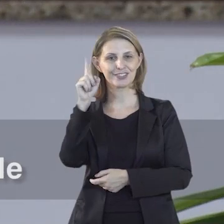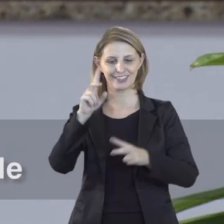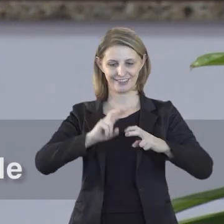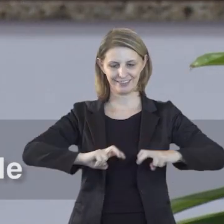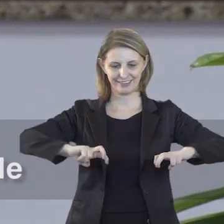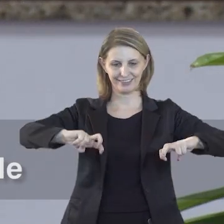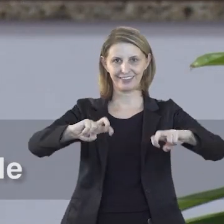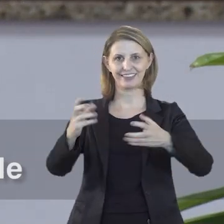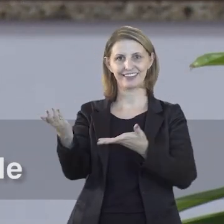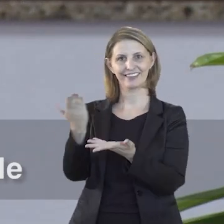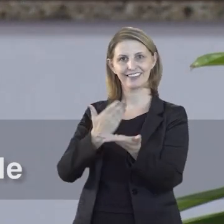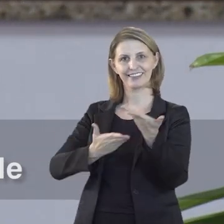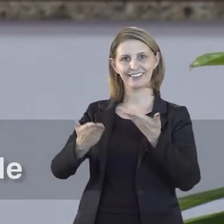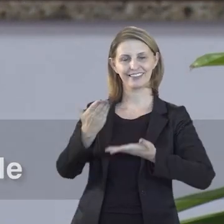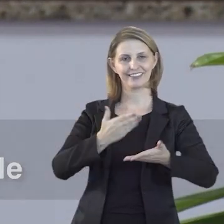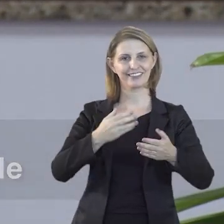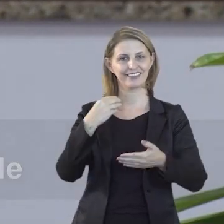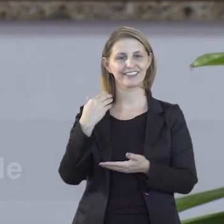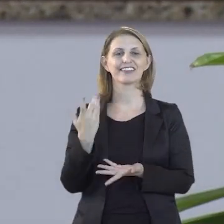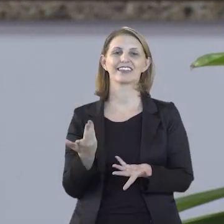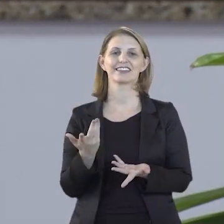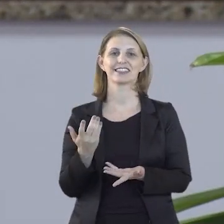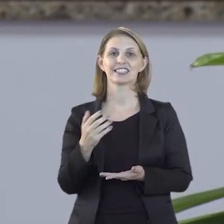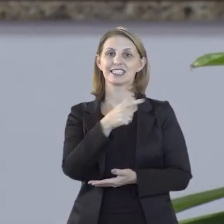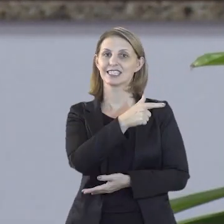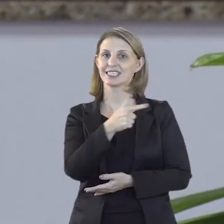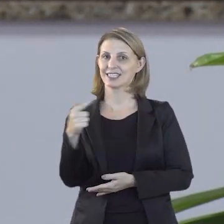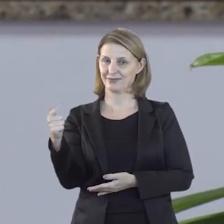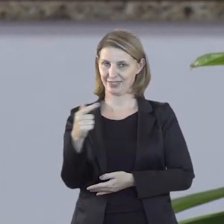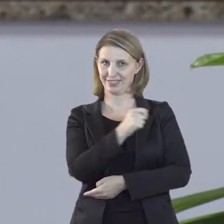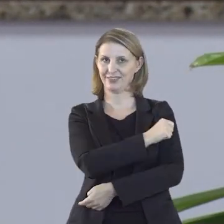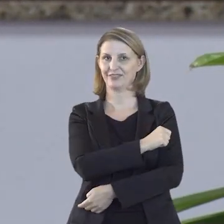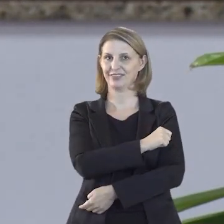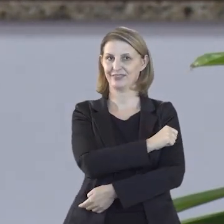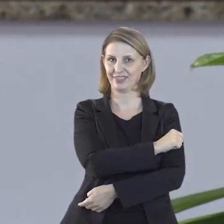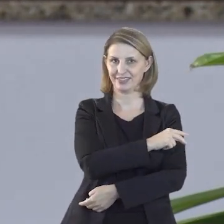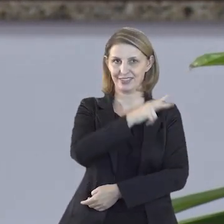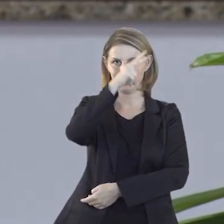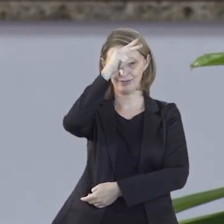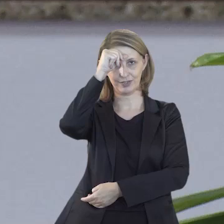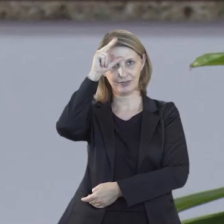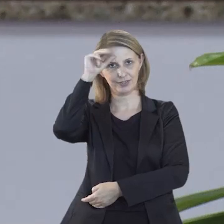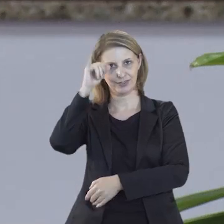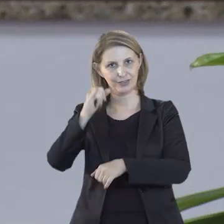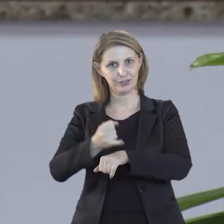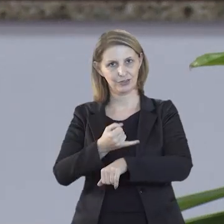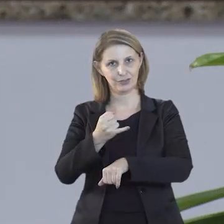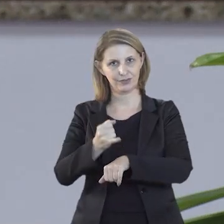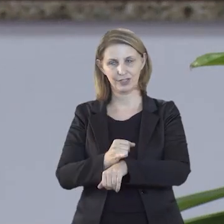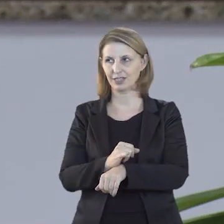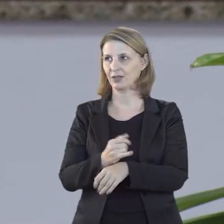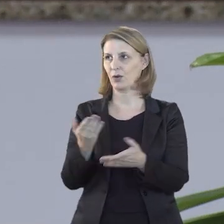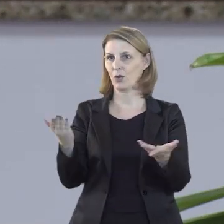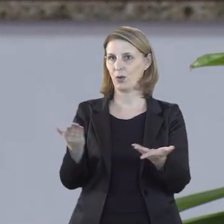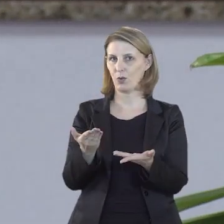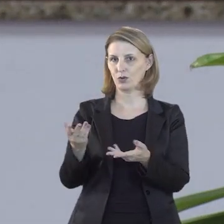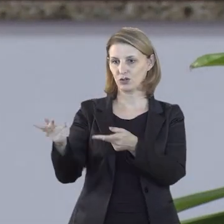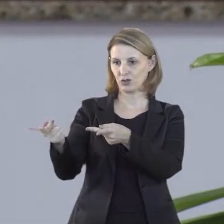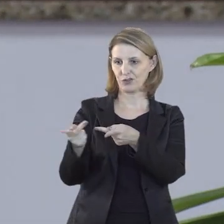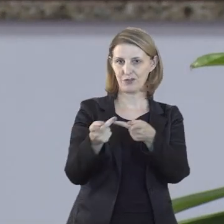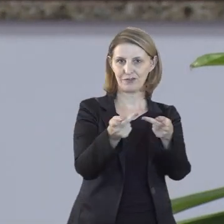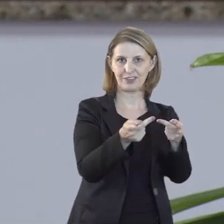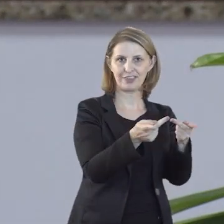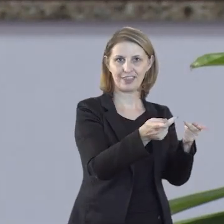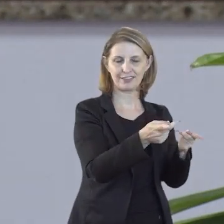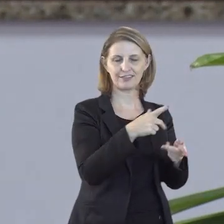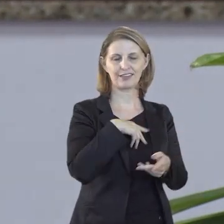segundo dia de rodas de conversa da Semana de Enfermagem da Prefeitura Municipal de Joinville. E conosco estão pessoas que têm experiências